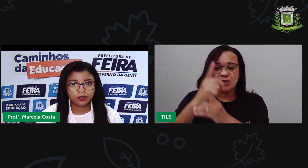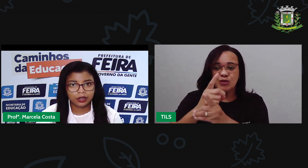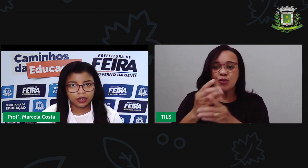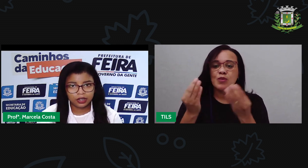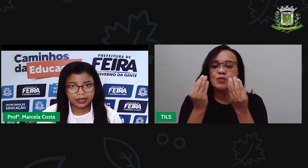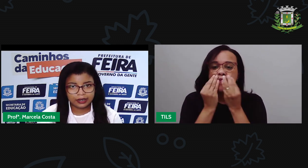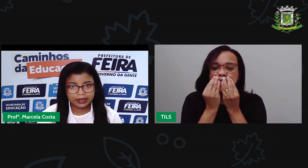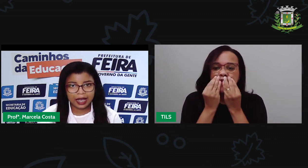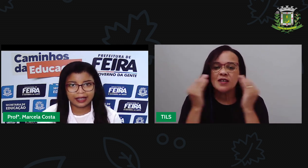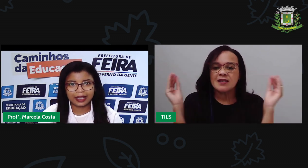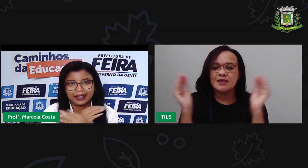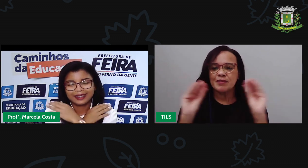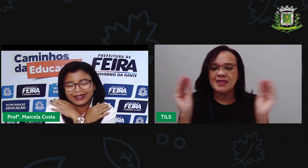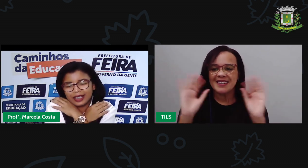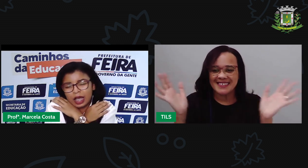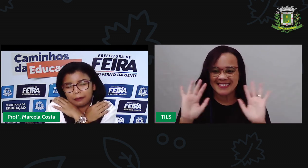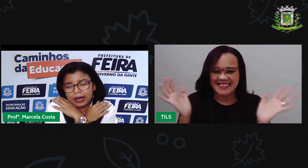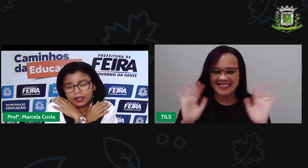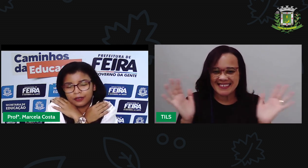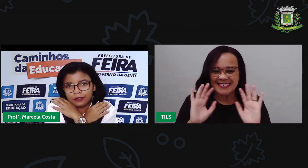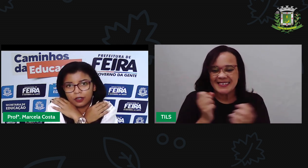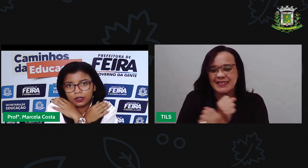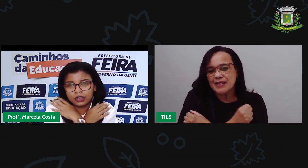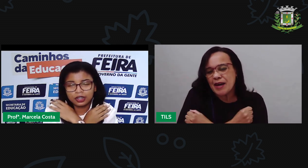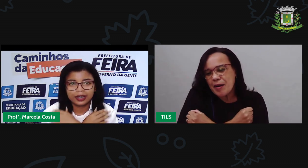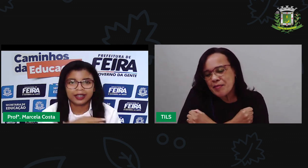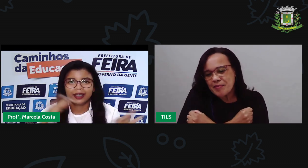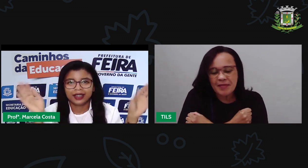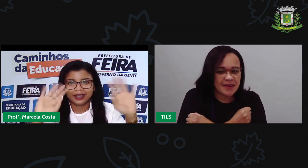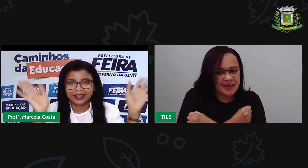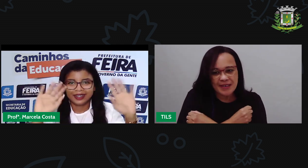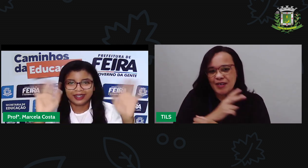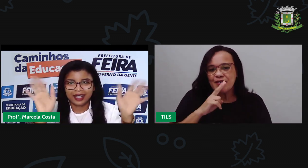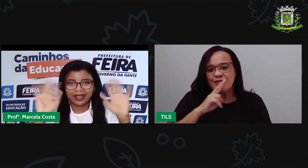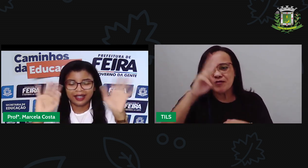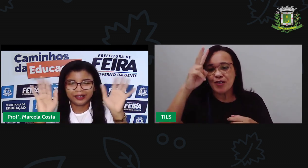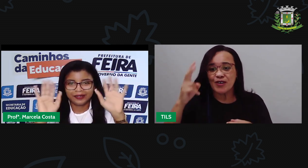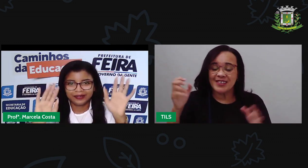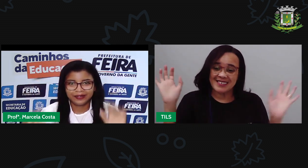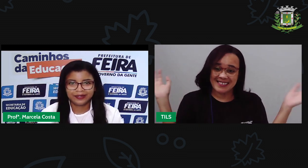Beijo grande, criançada. Abraço forte. Tchau.